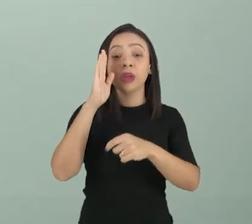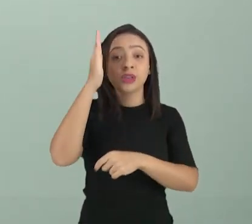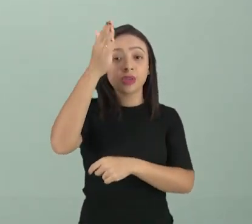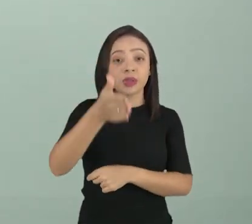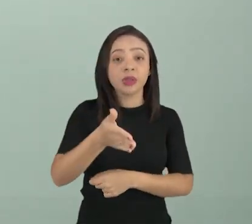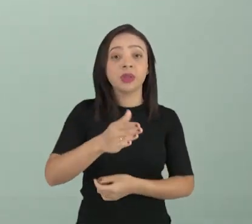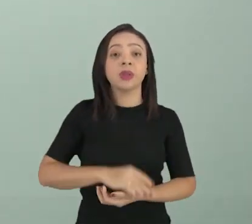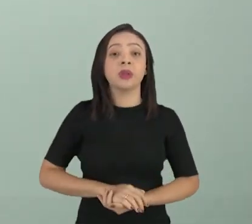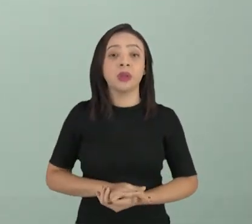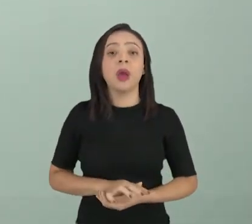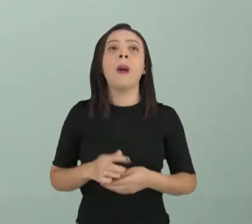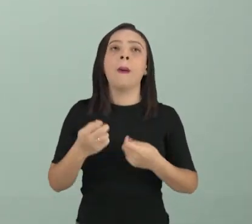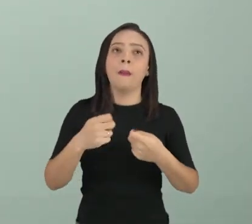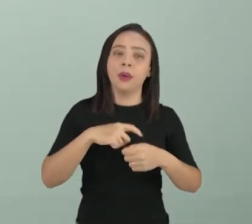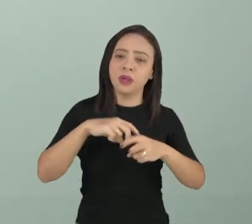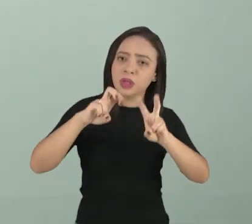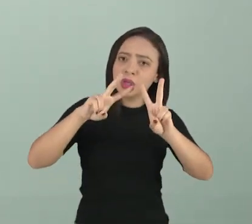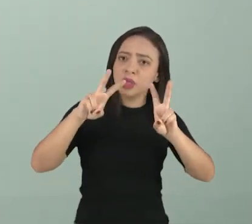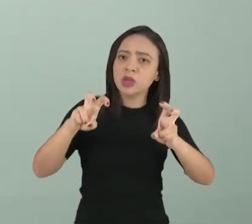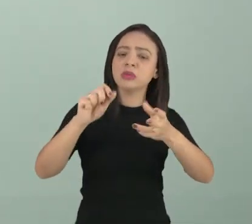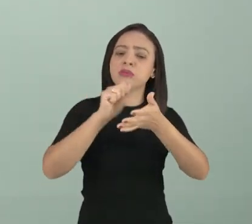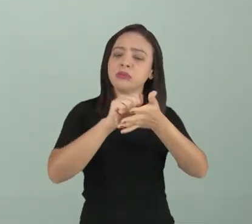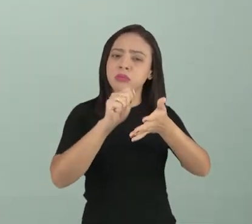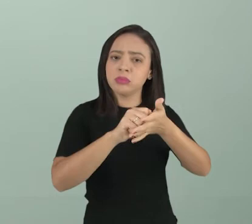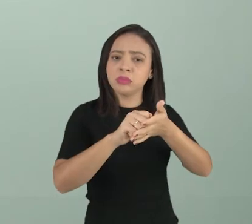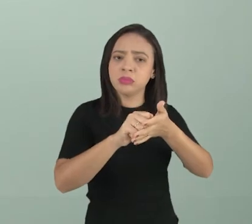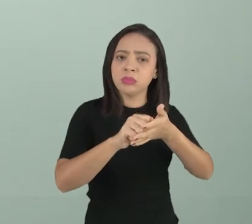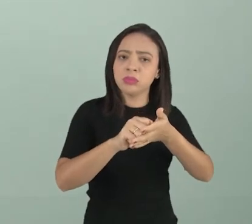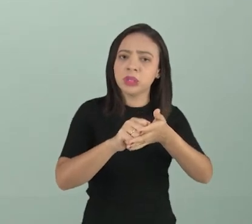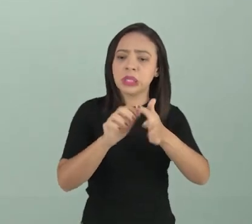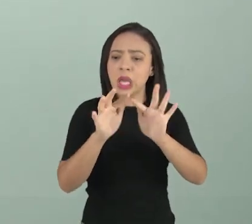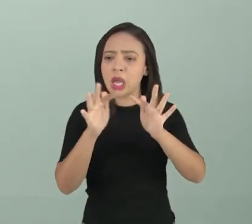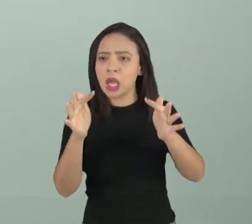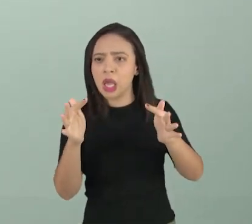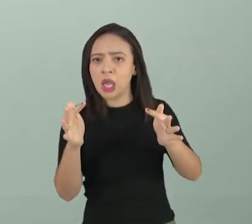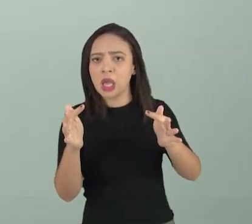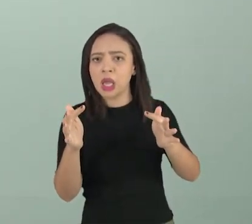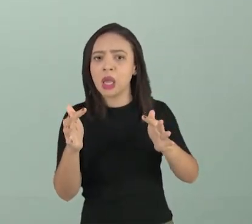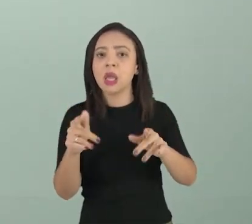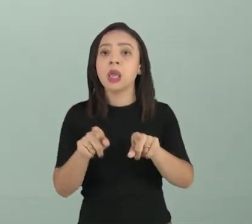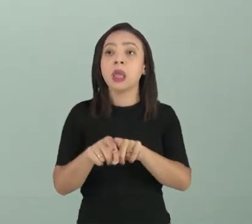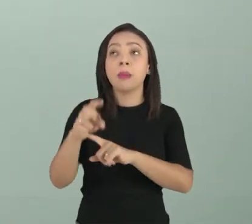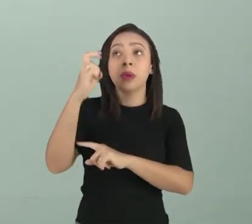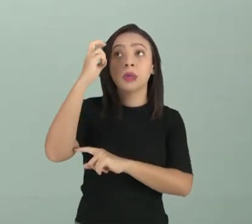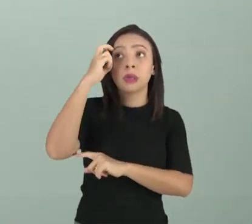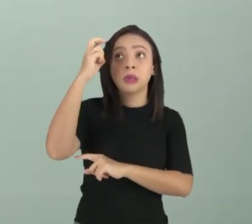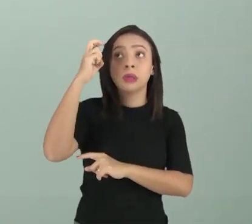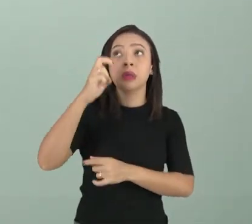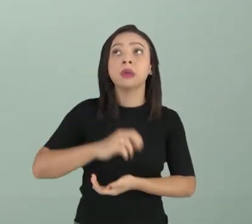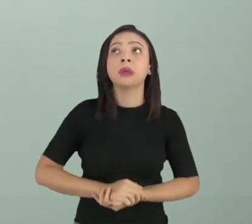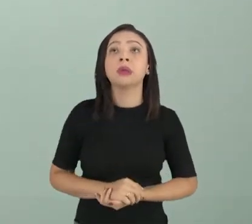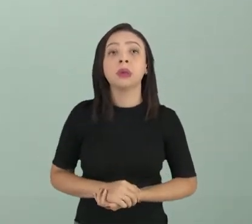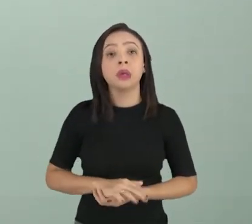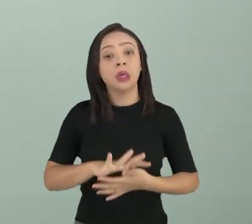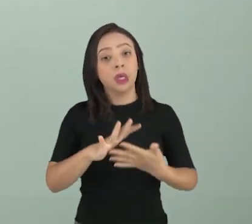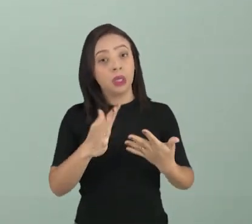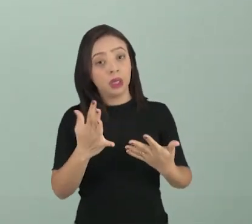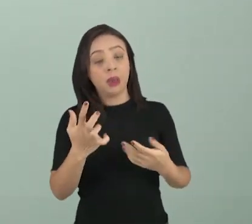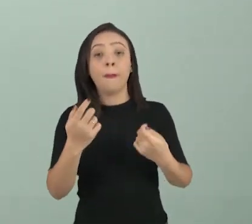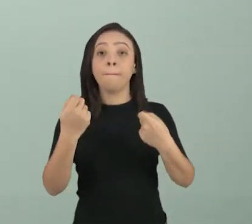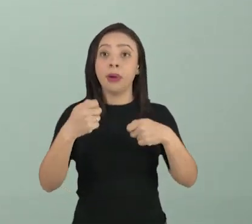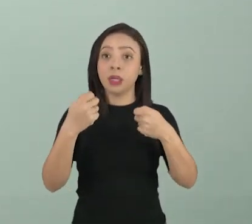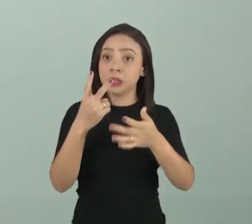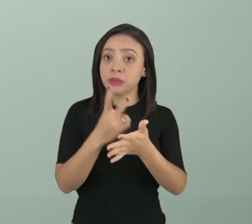específico. É necessário título? Vou colocar um título. Título simples e inteligente. Então, é necessário